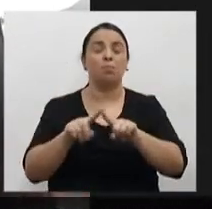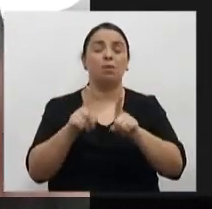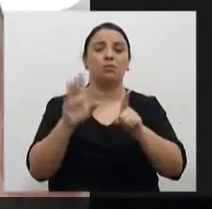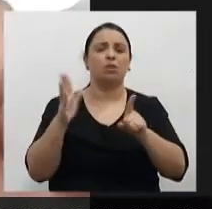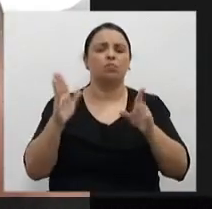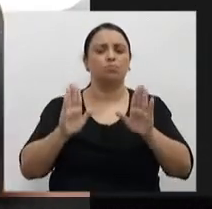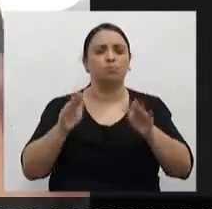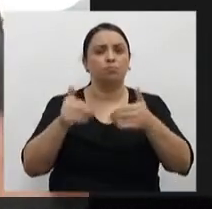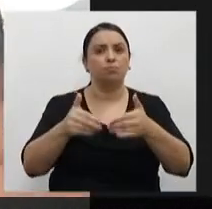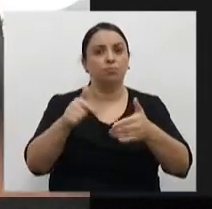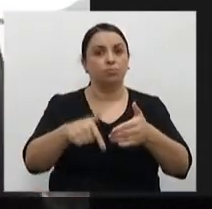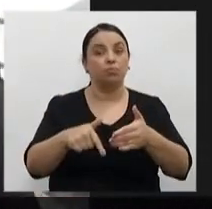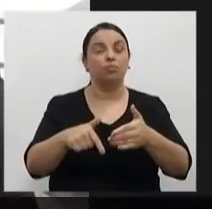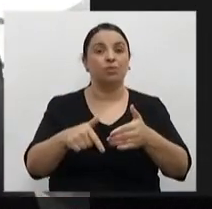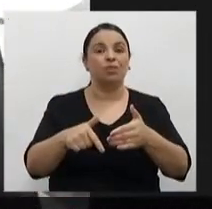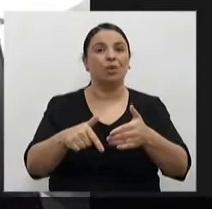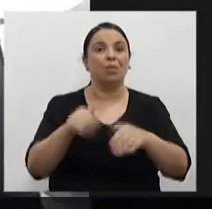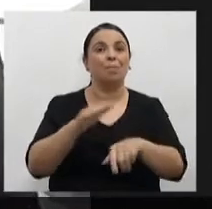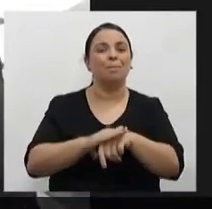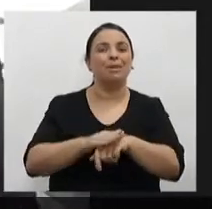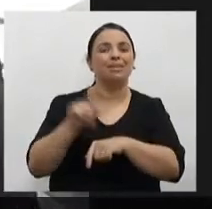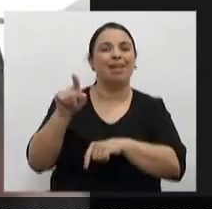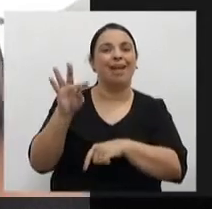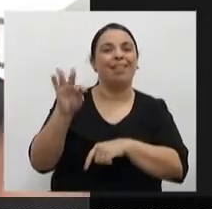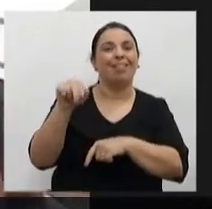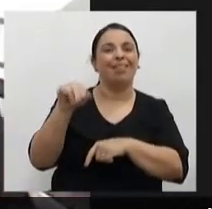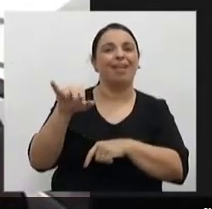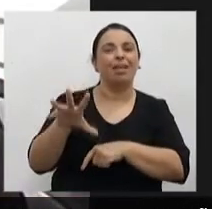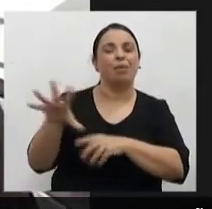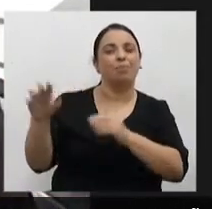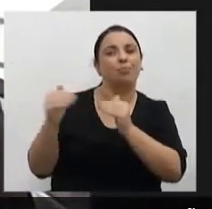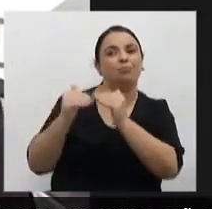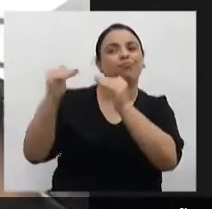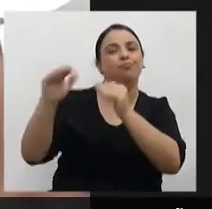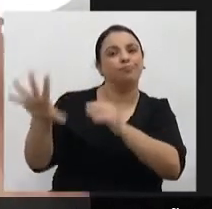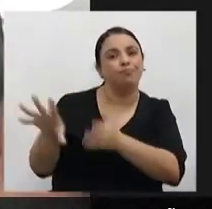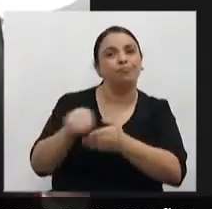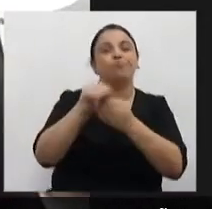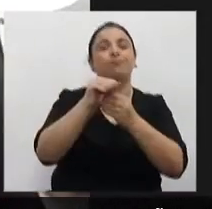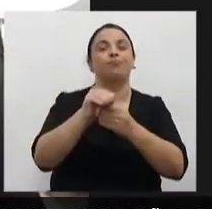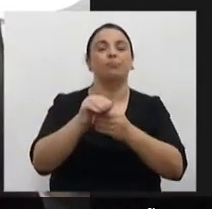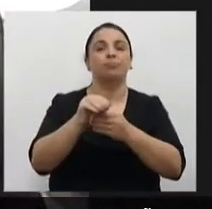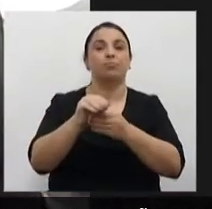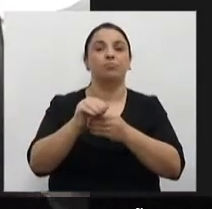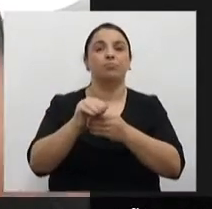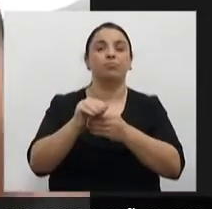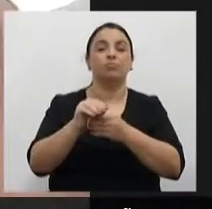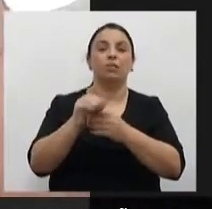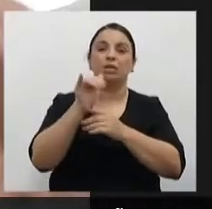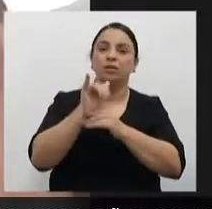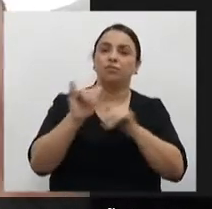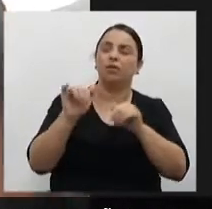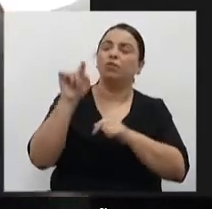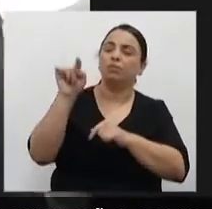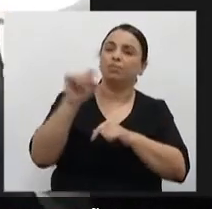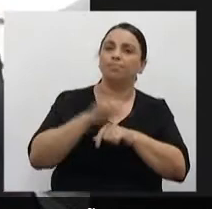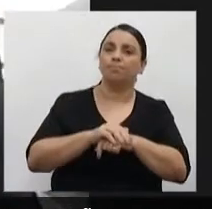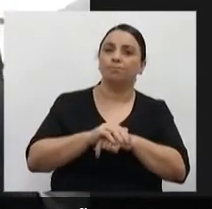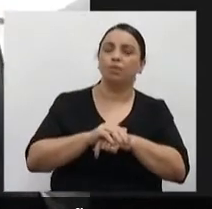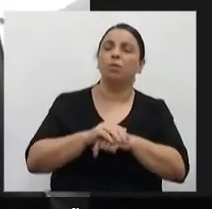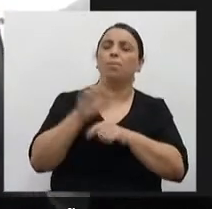enfatizar a fala da Tânia, que o professor, o deputado